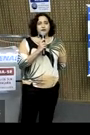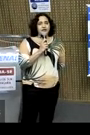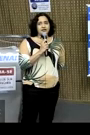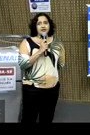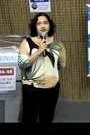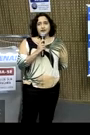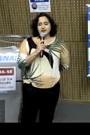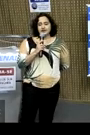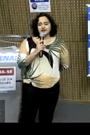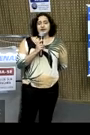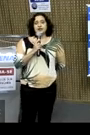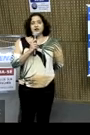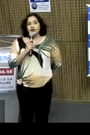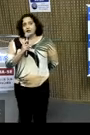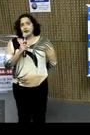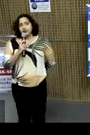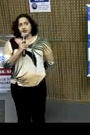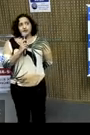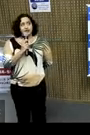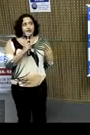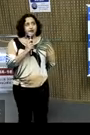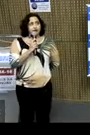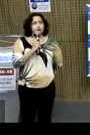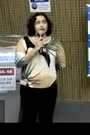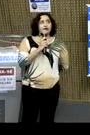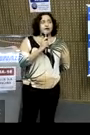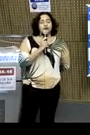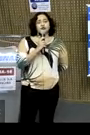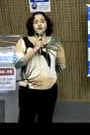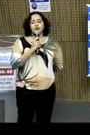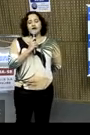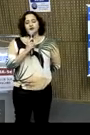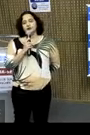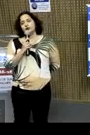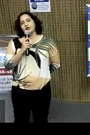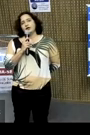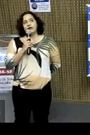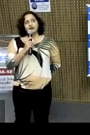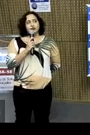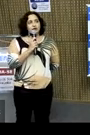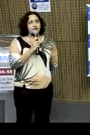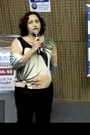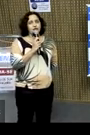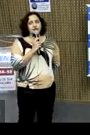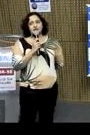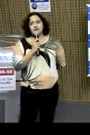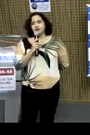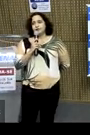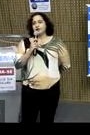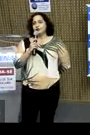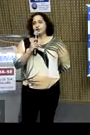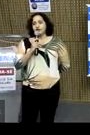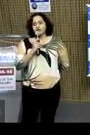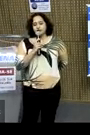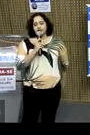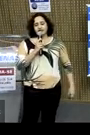Composta por 3 equipes, né? E abrangendo os territórios do bairro Aero Rancho 4, parte do Guanandi 2 e